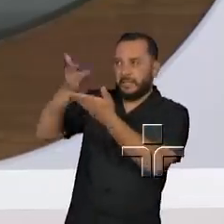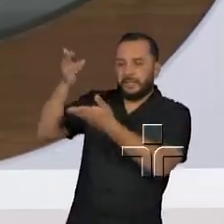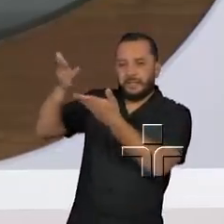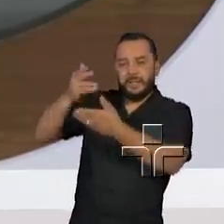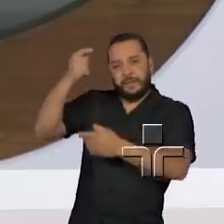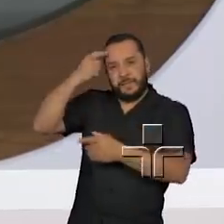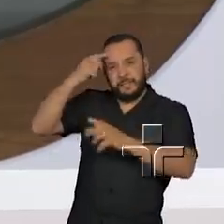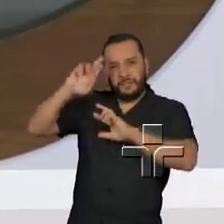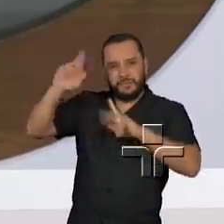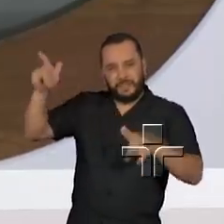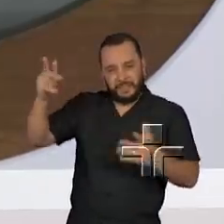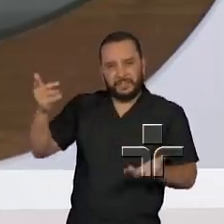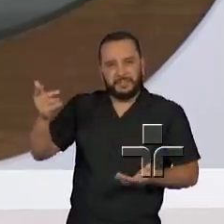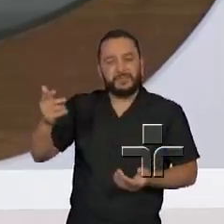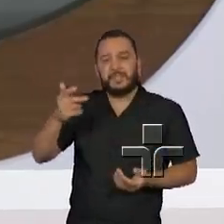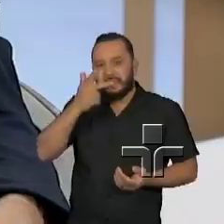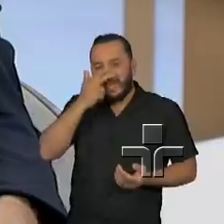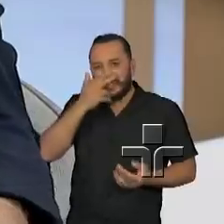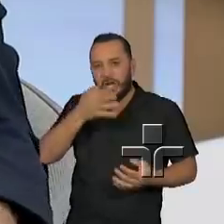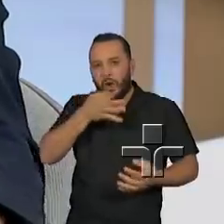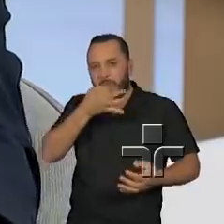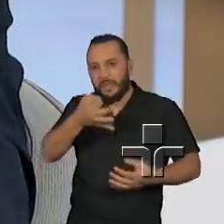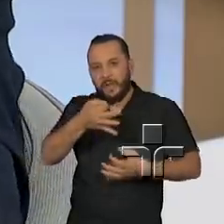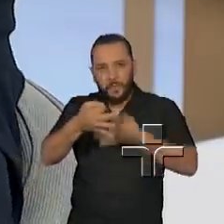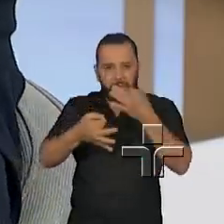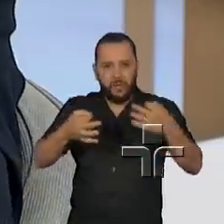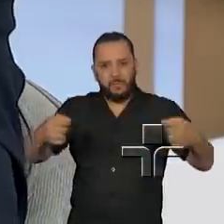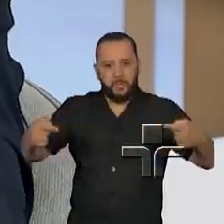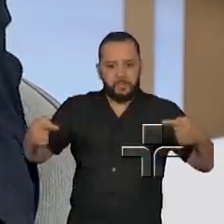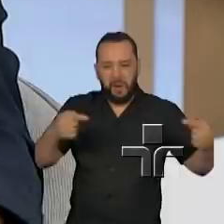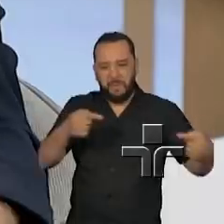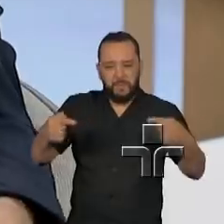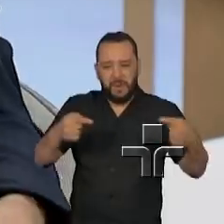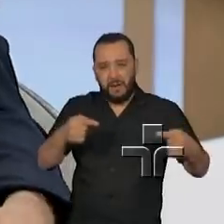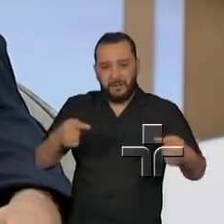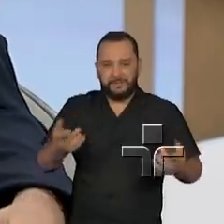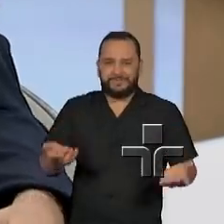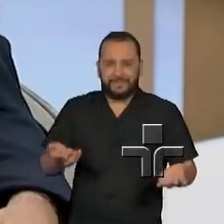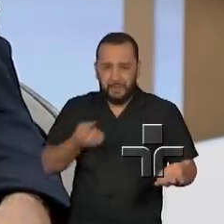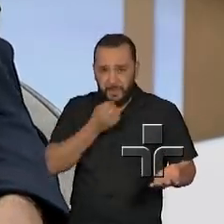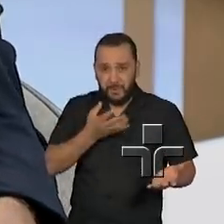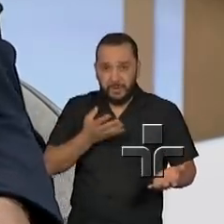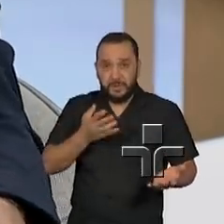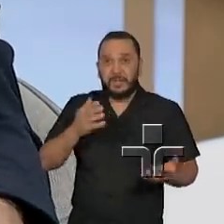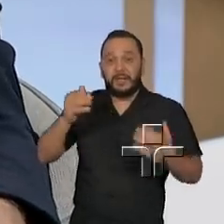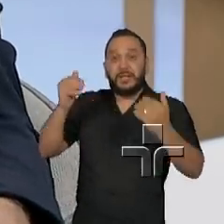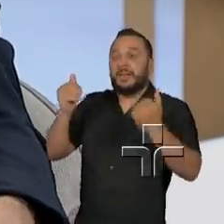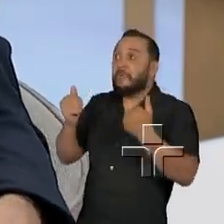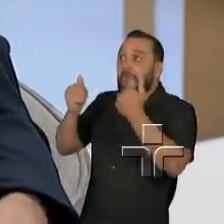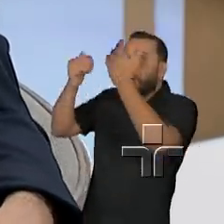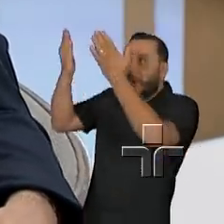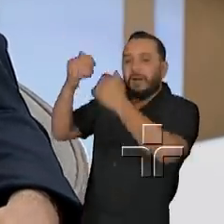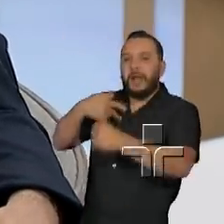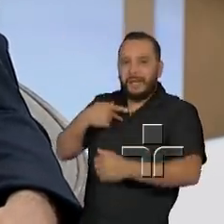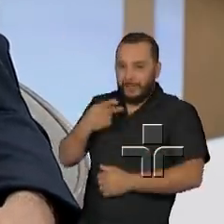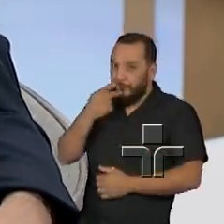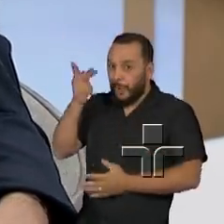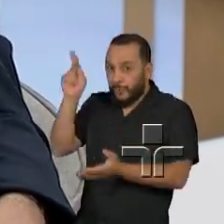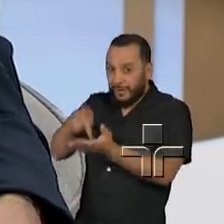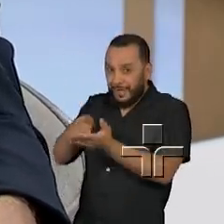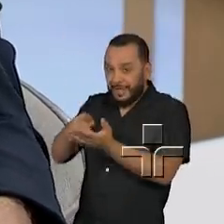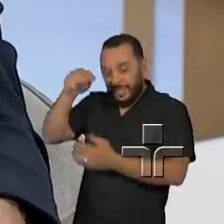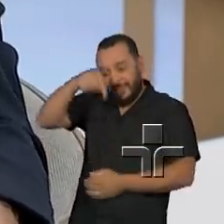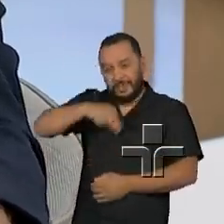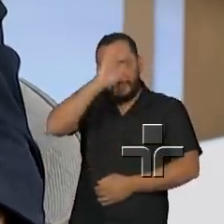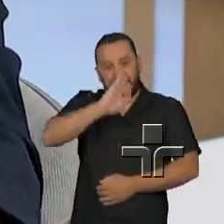ser produtivo, o senhor acha? Eu acho interessante, Daniela, que ele não teve coragem de repetir lá fora as mentiras que conta aqui dentro. Porque,